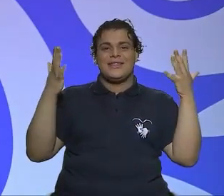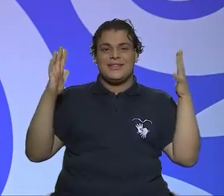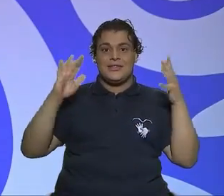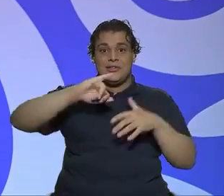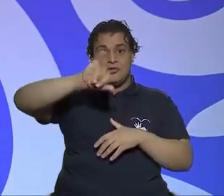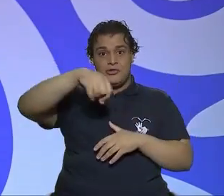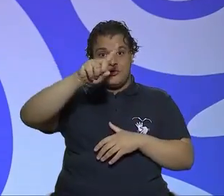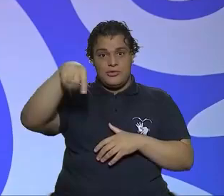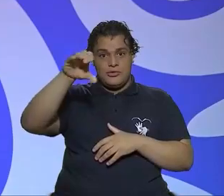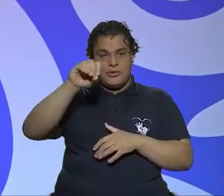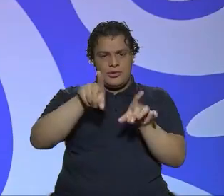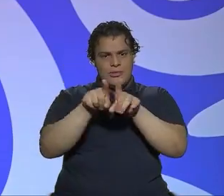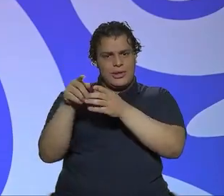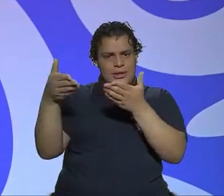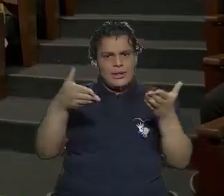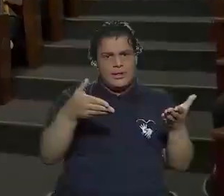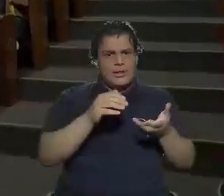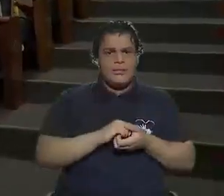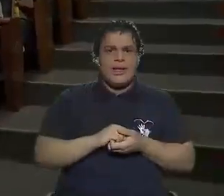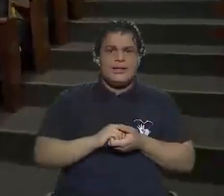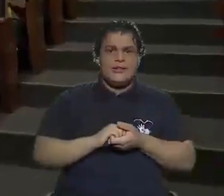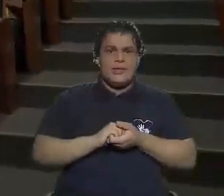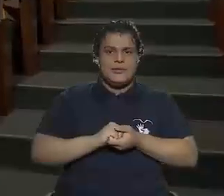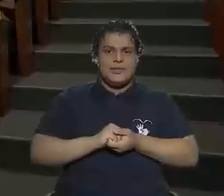O João Vitor está aqui.